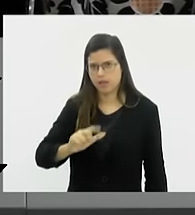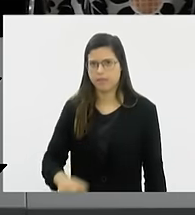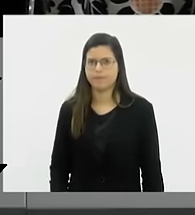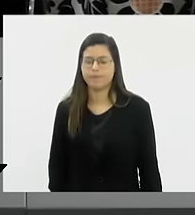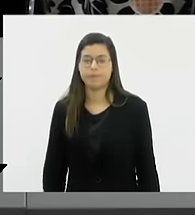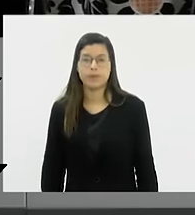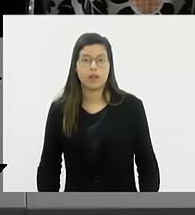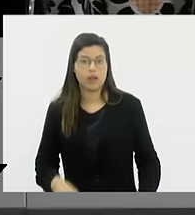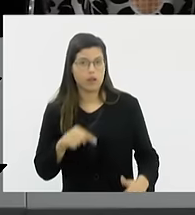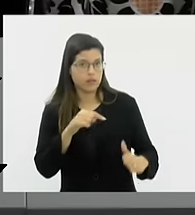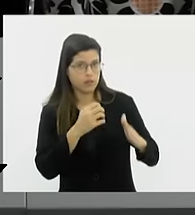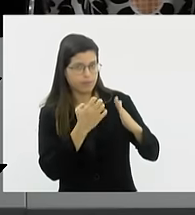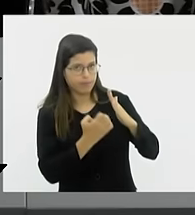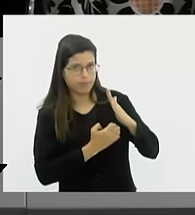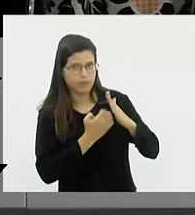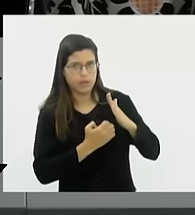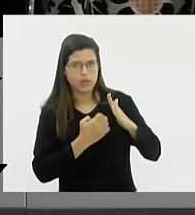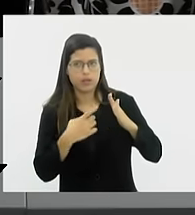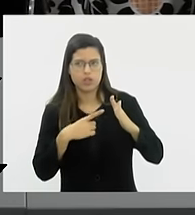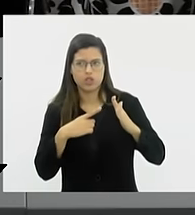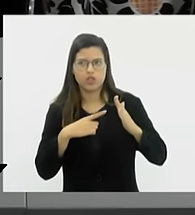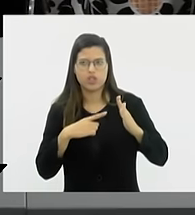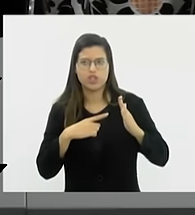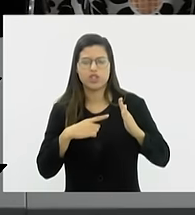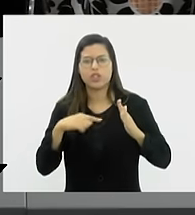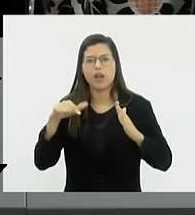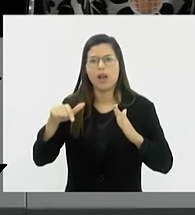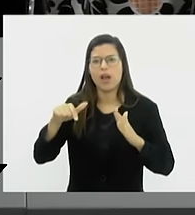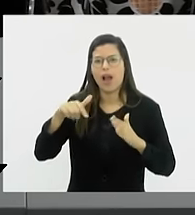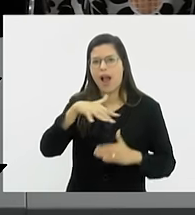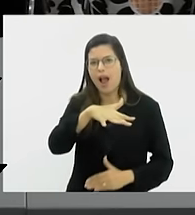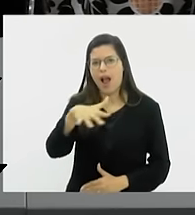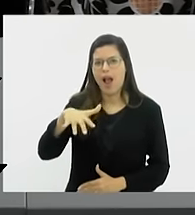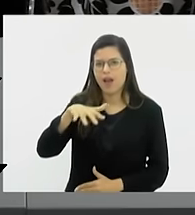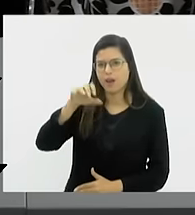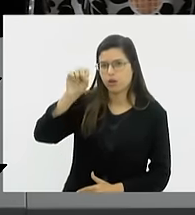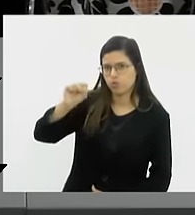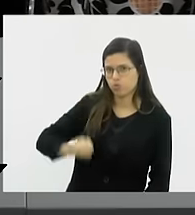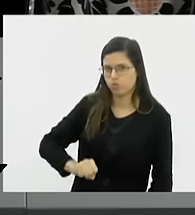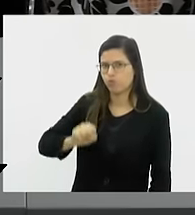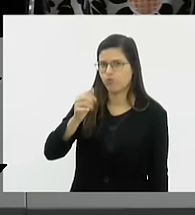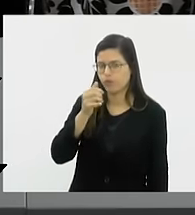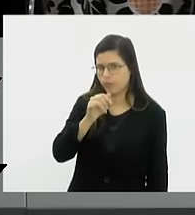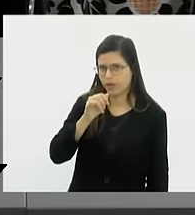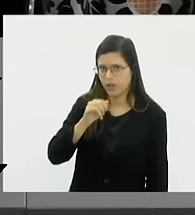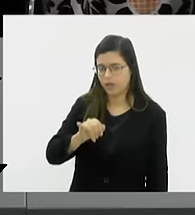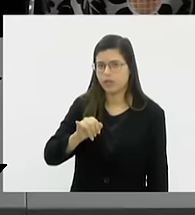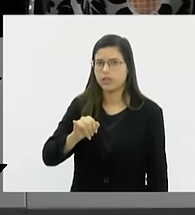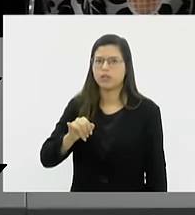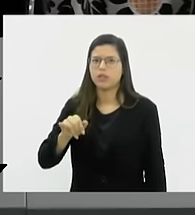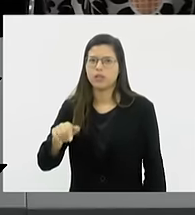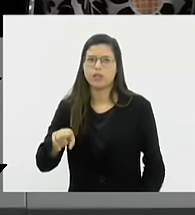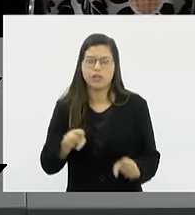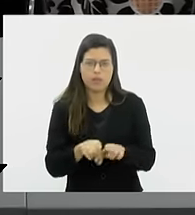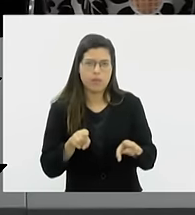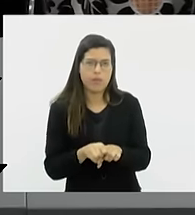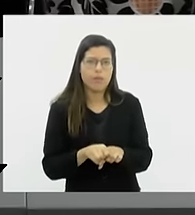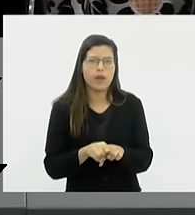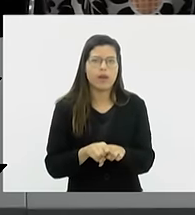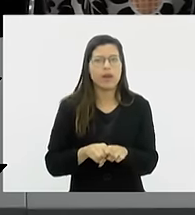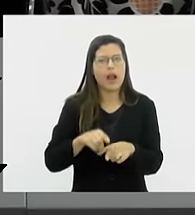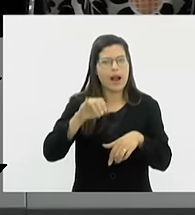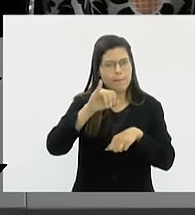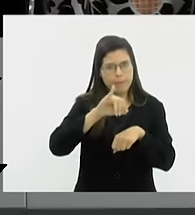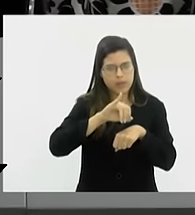ela tinha o lote 4, que é o Sul Fluminense, e assumiu o lote 1, Capital. Os outros